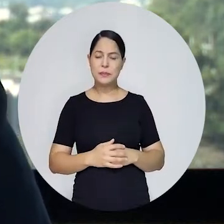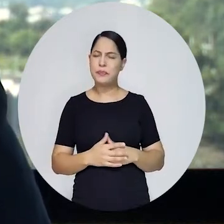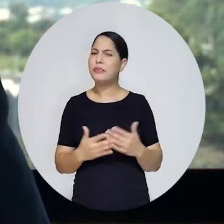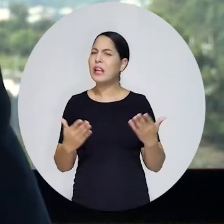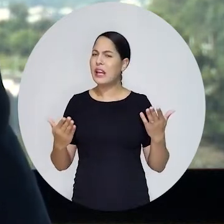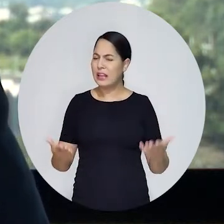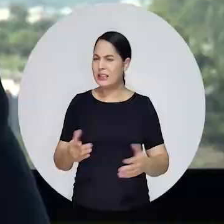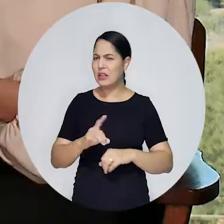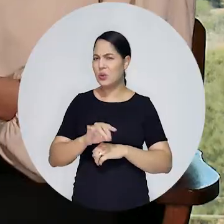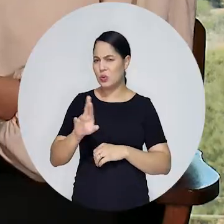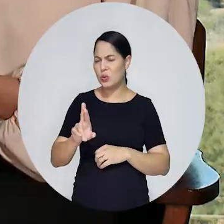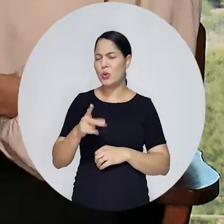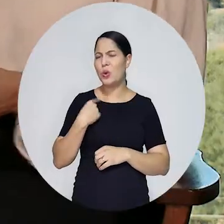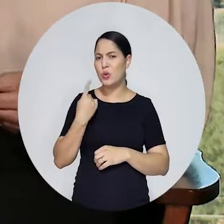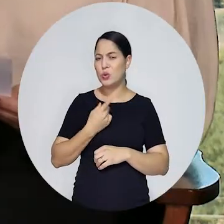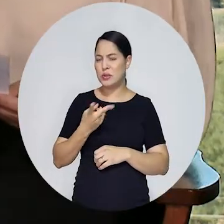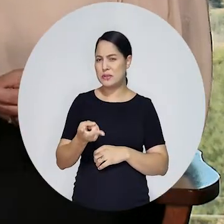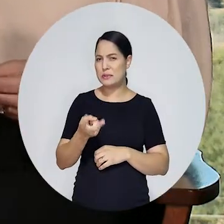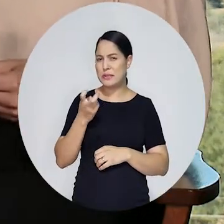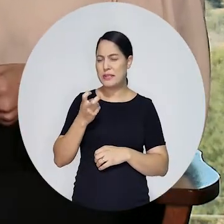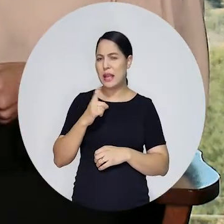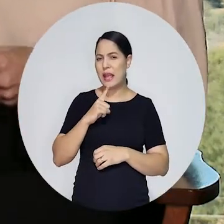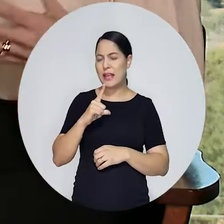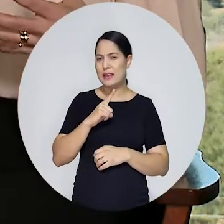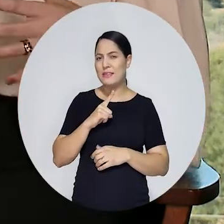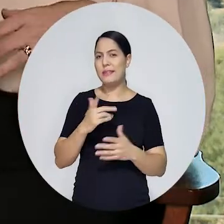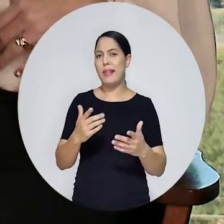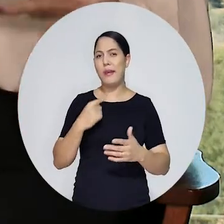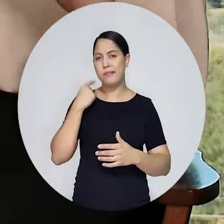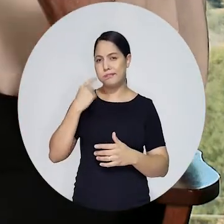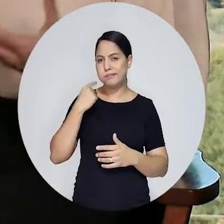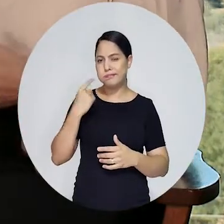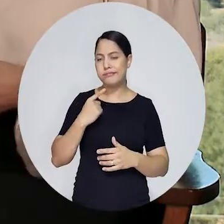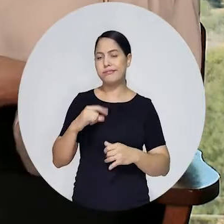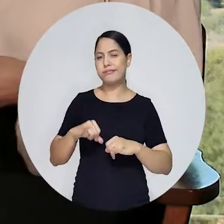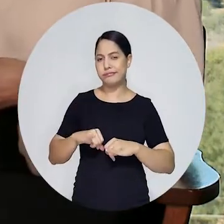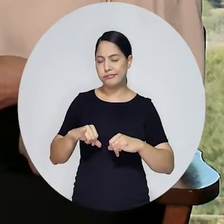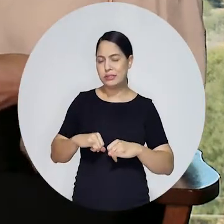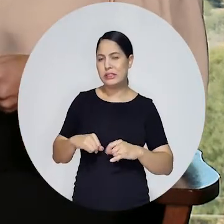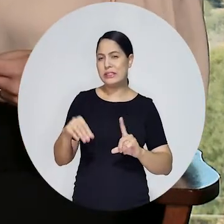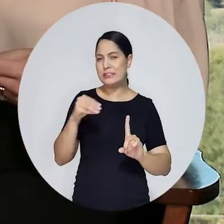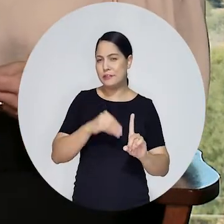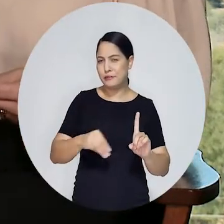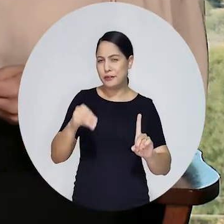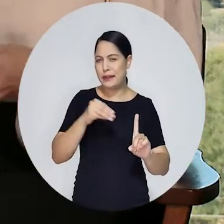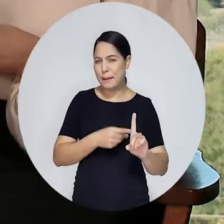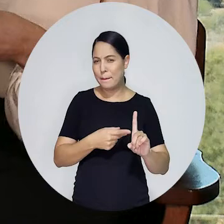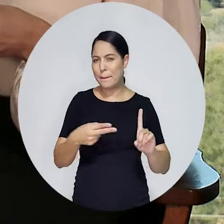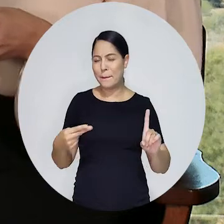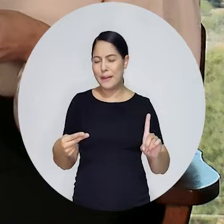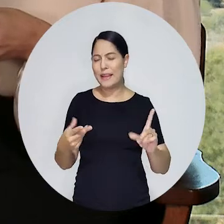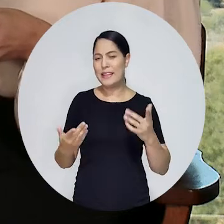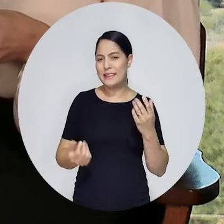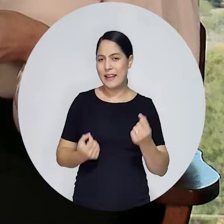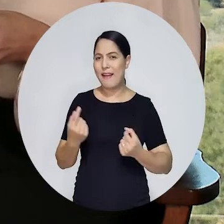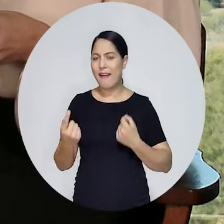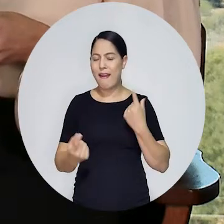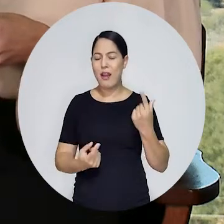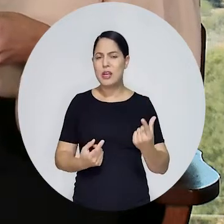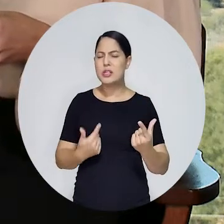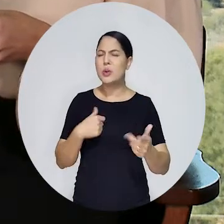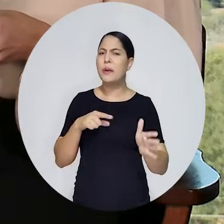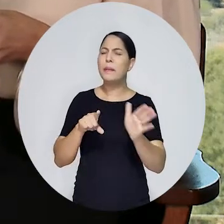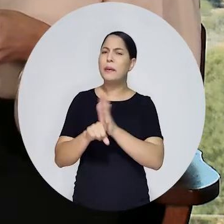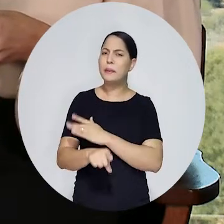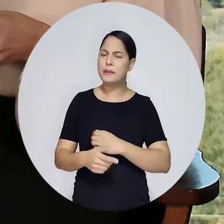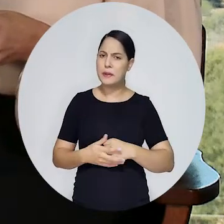à advocacia brasileira. Bom, doutor, a gente começou vendo essas situações de vulnerabilidade, né, que alguns advogados passam, e eu queria